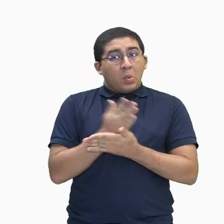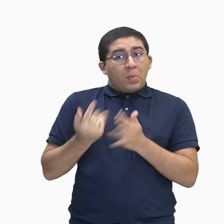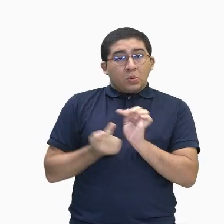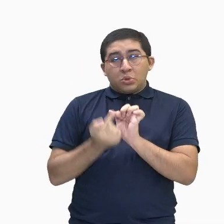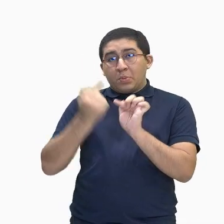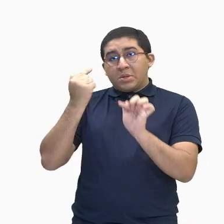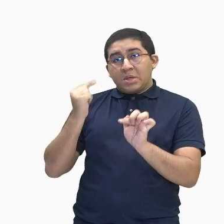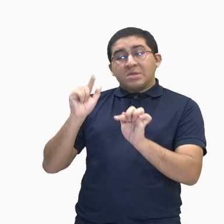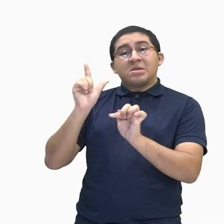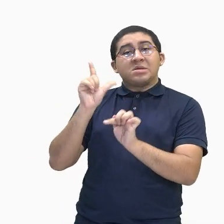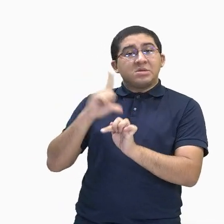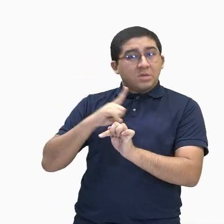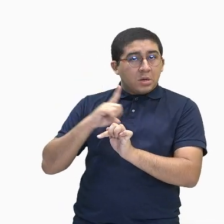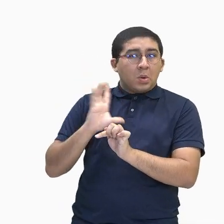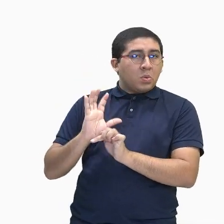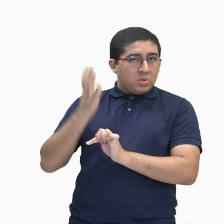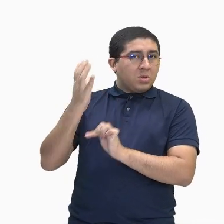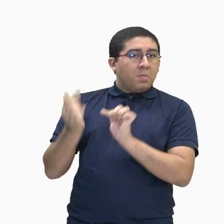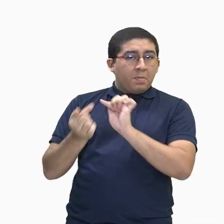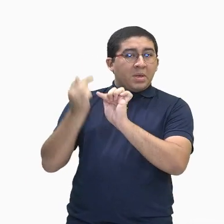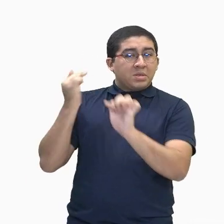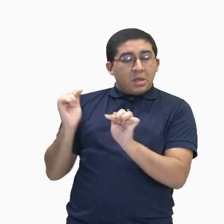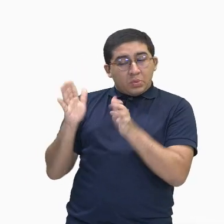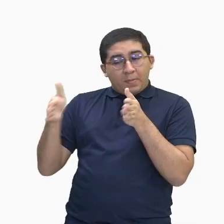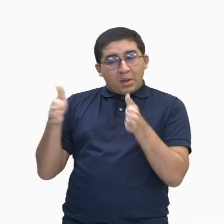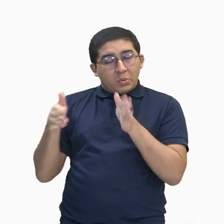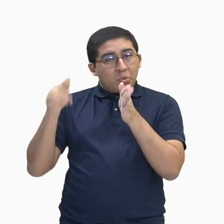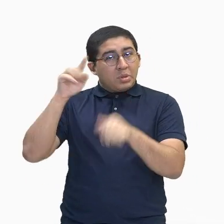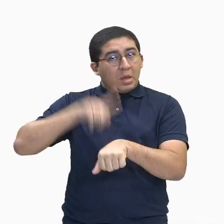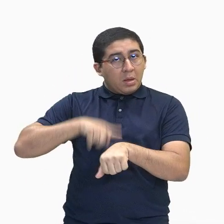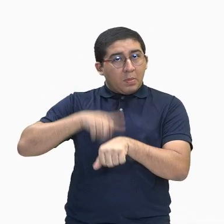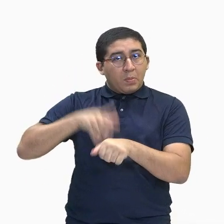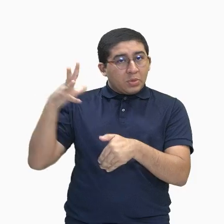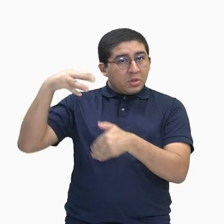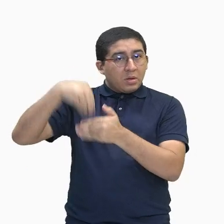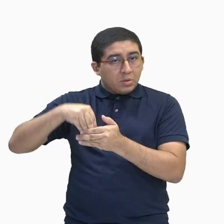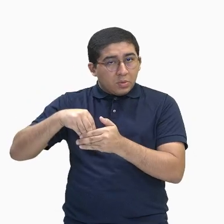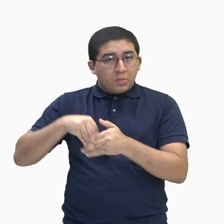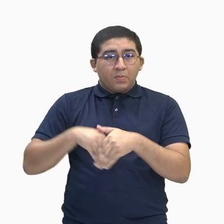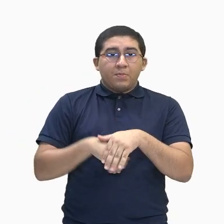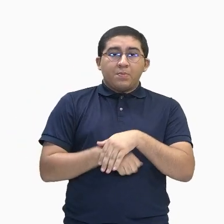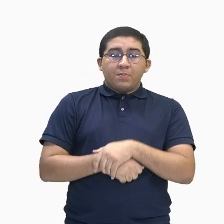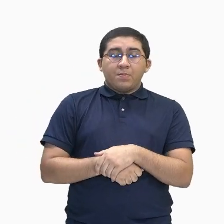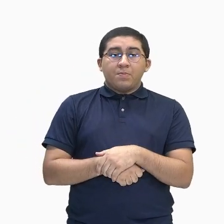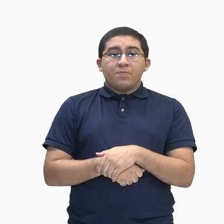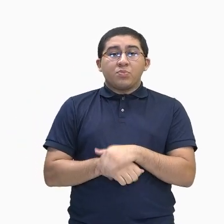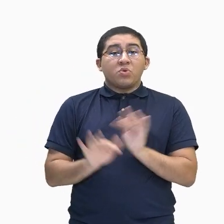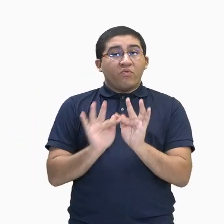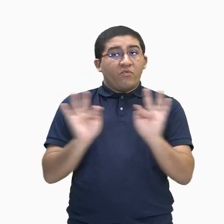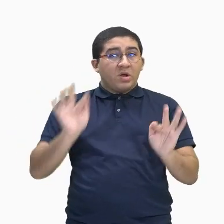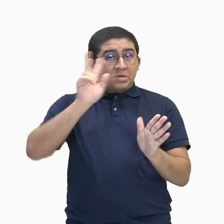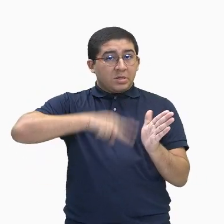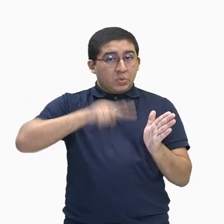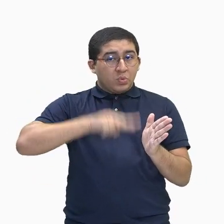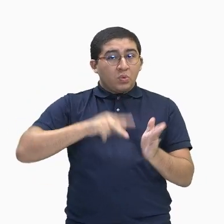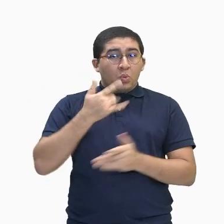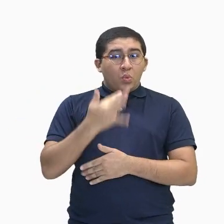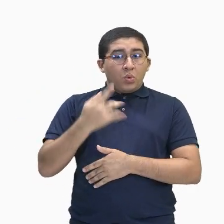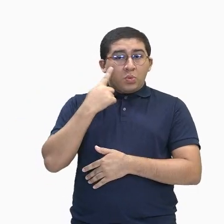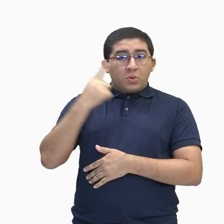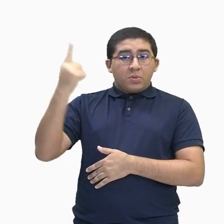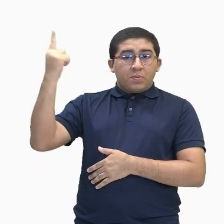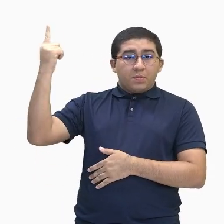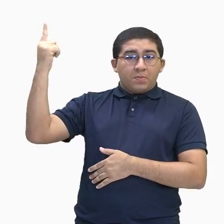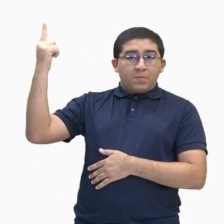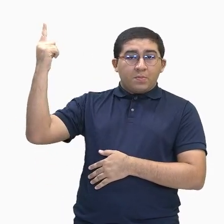orações aqui. Vejam, na frase, Potira e Pedro were walking through the forest when they saw